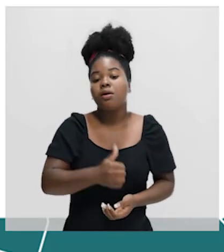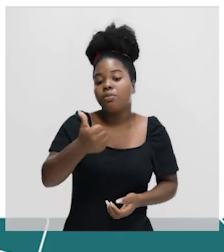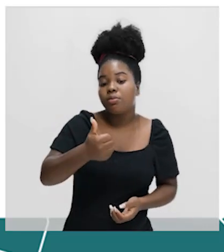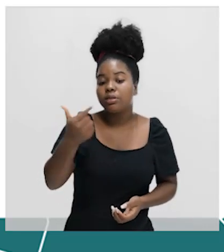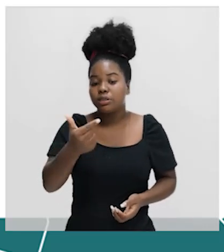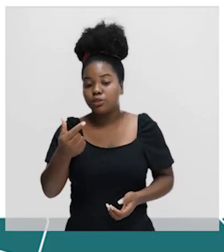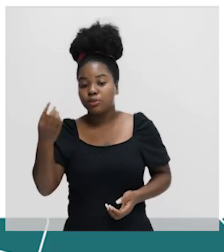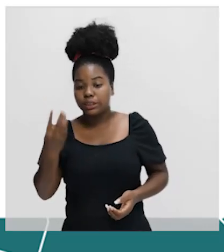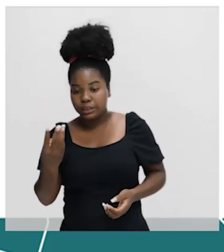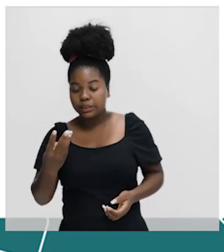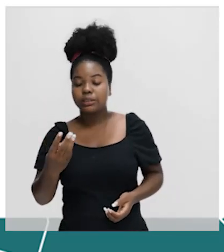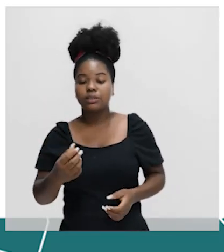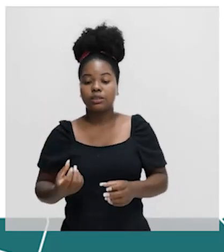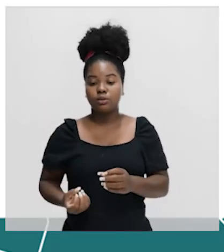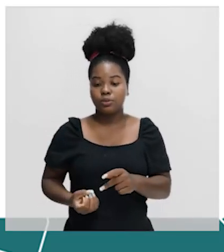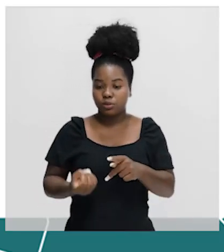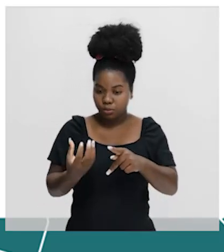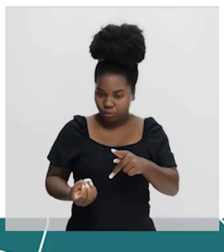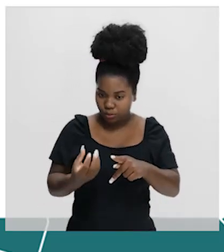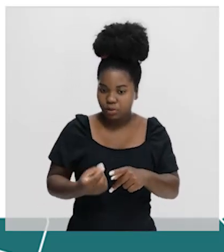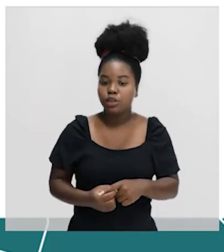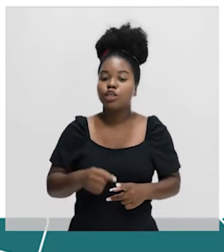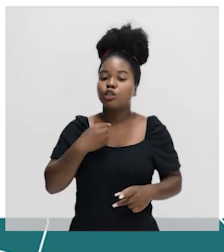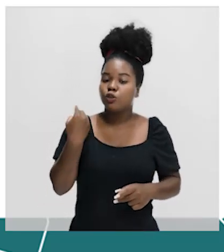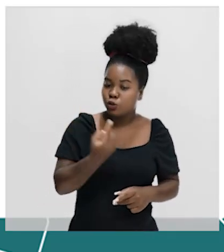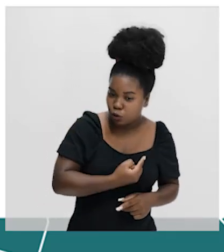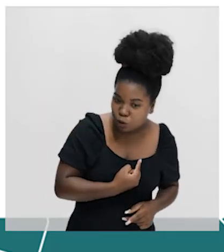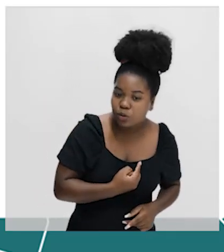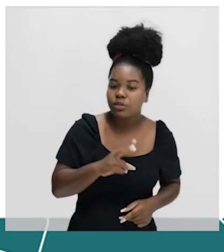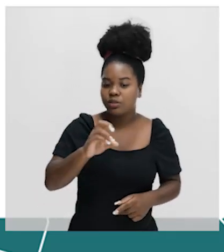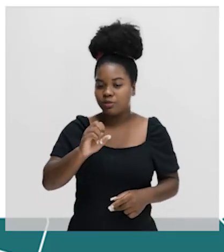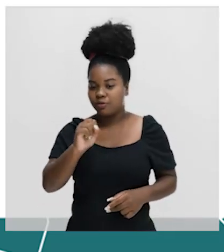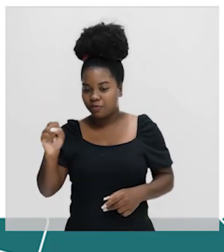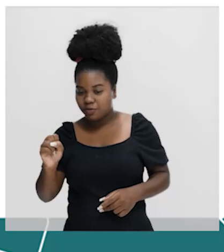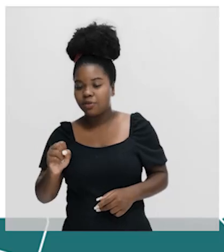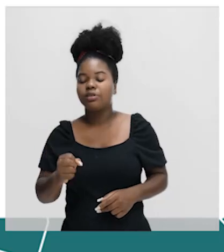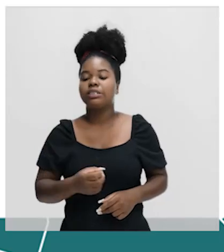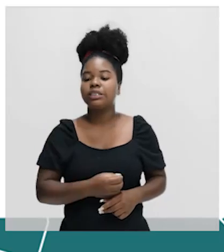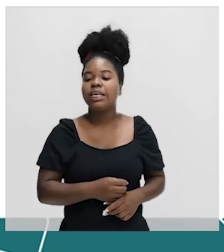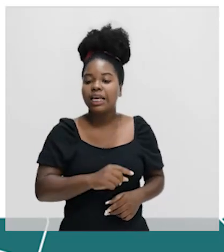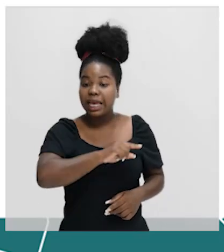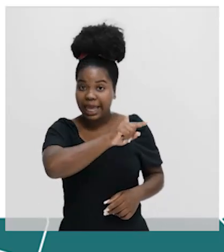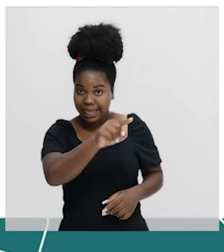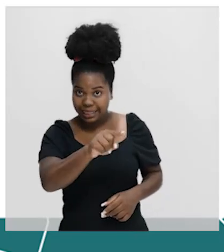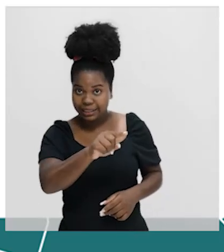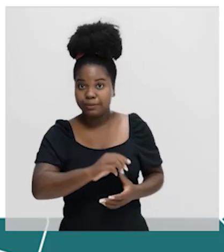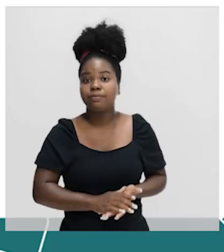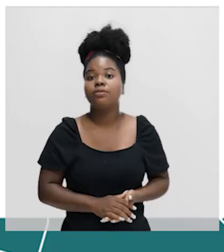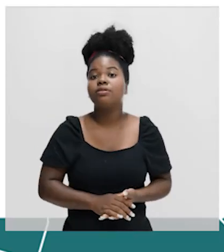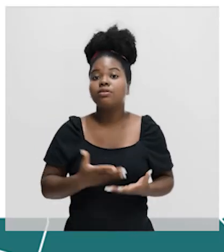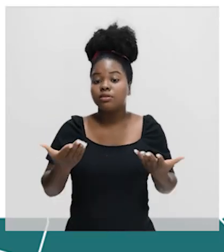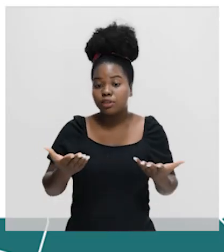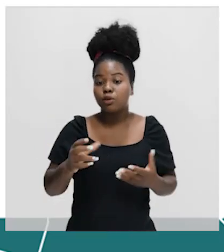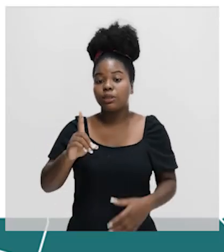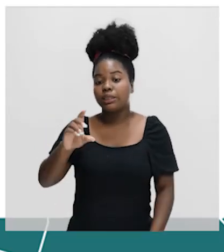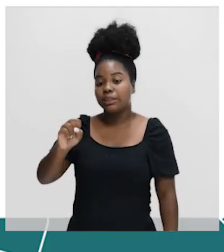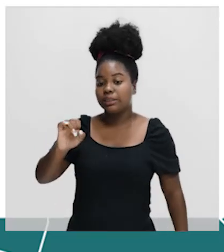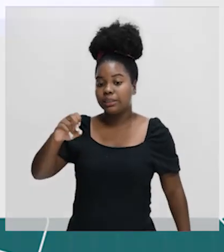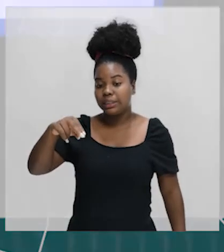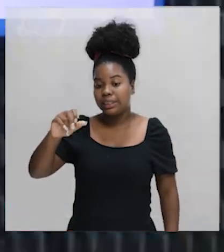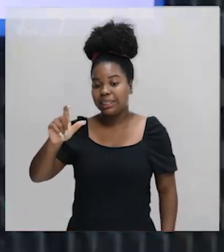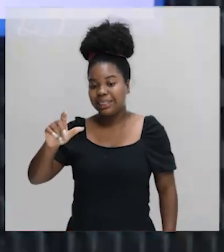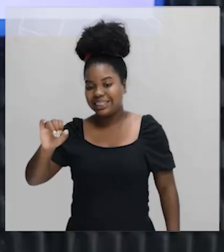segunda e terceira pessoa do plural, nós, vós, eles. Então, as desinências vão servir para isso, para marcar